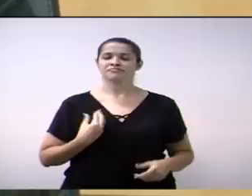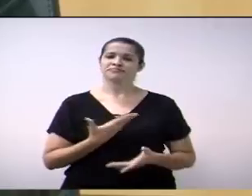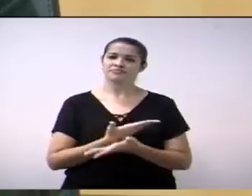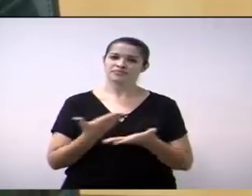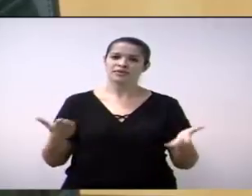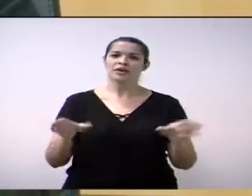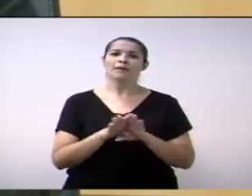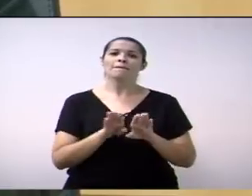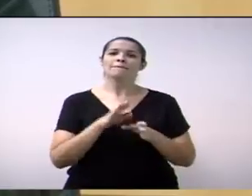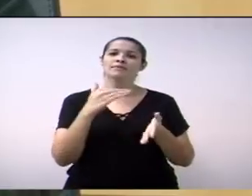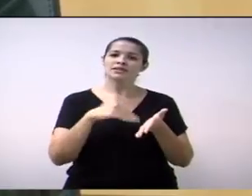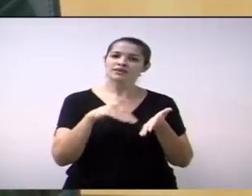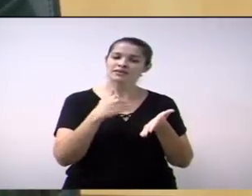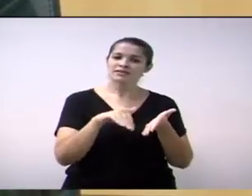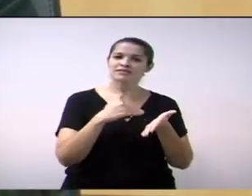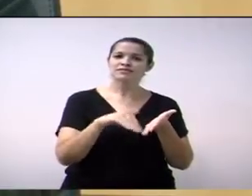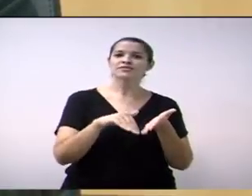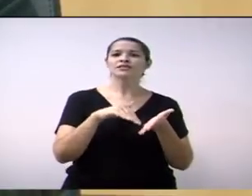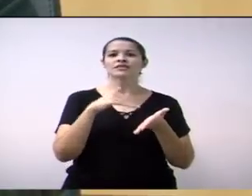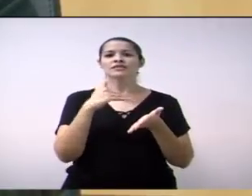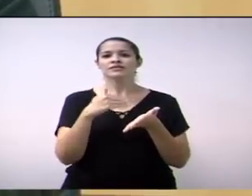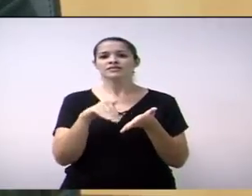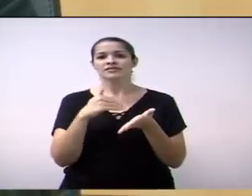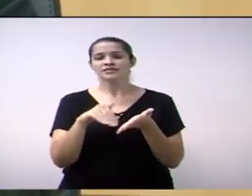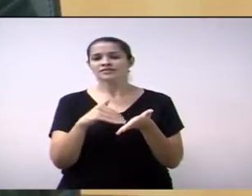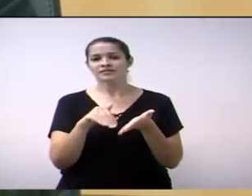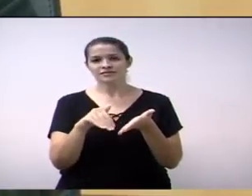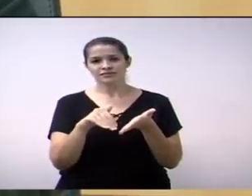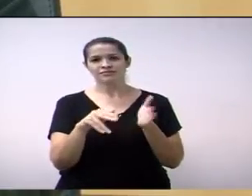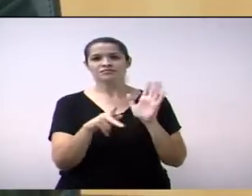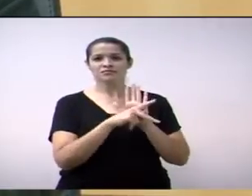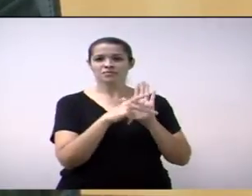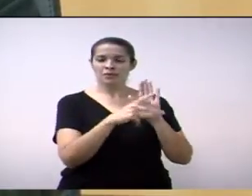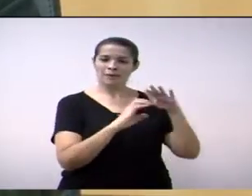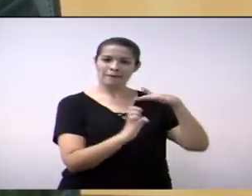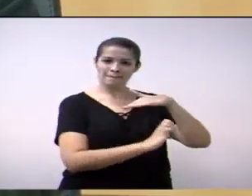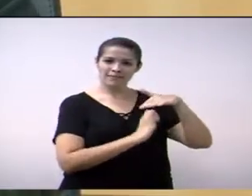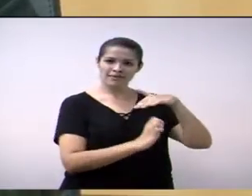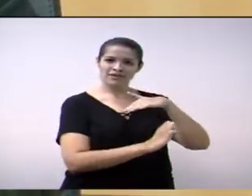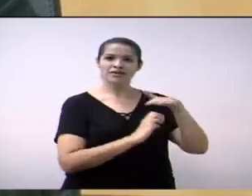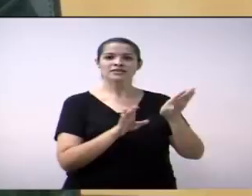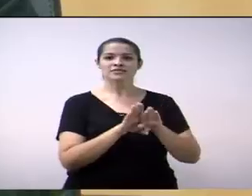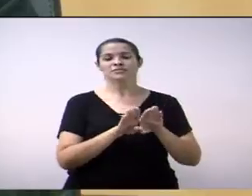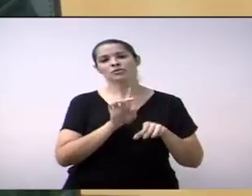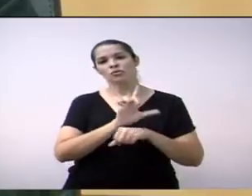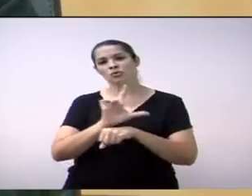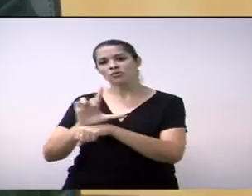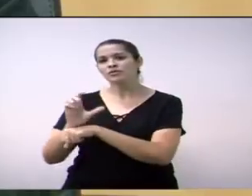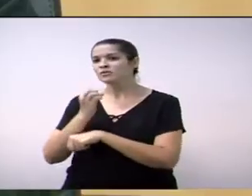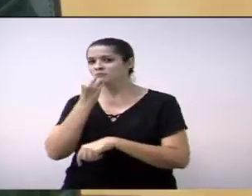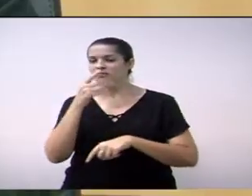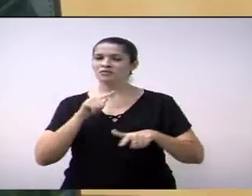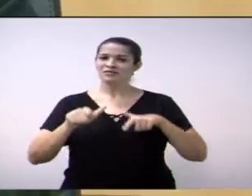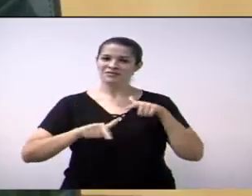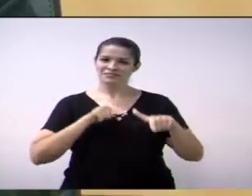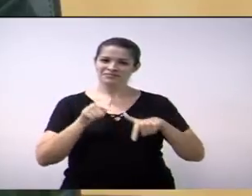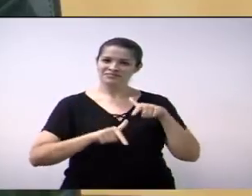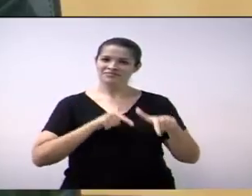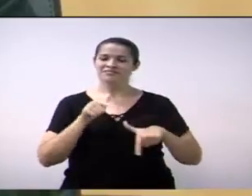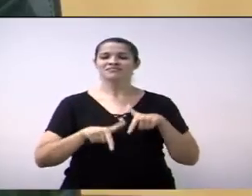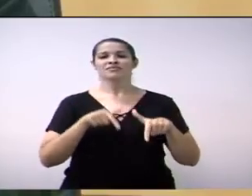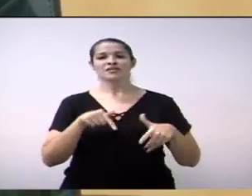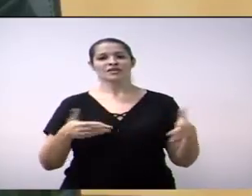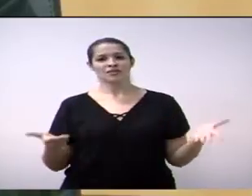aos secretários, secretário de Indústria e Comércio, pelo bom trabalho que foi realizado no